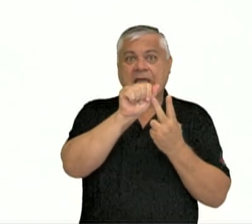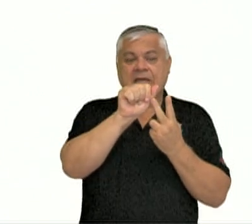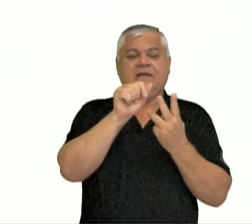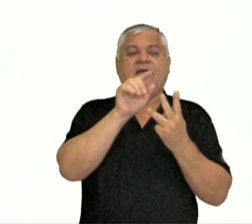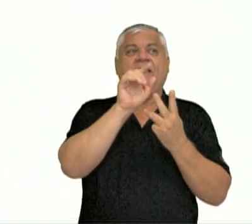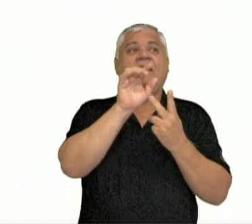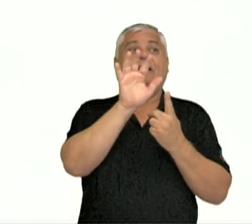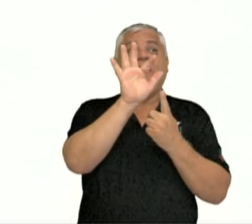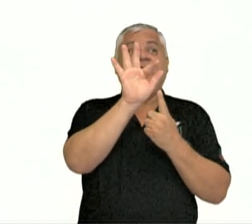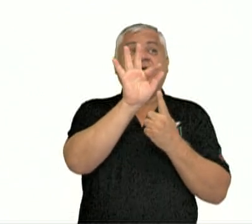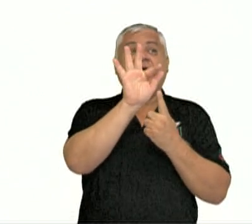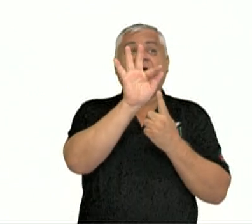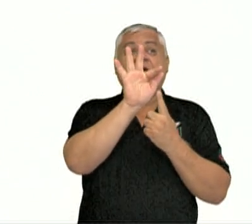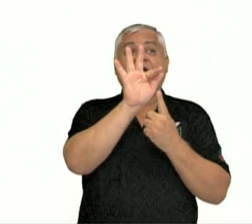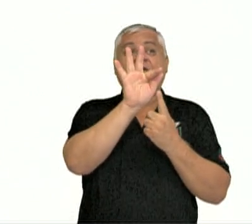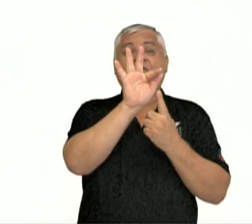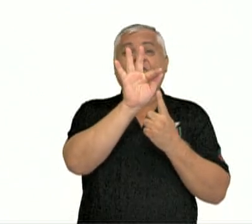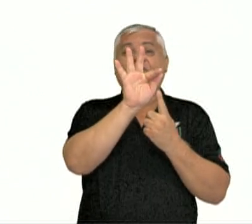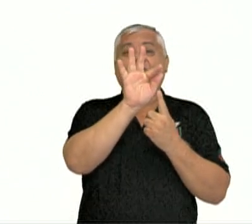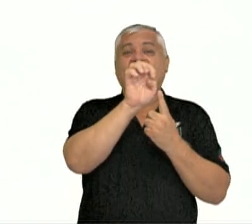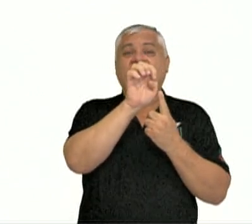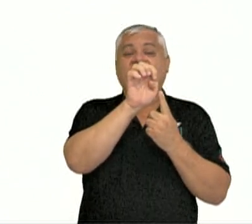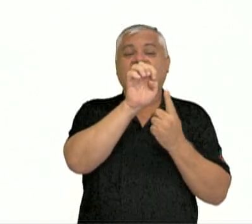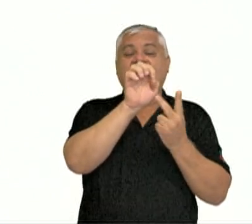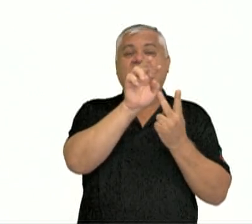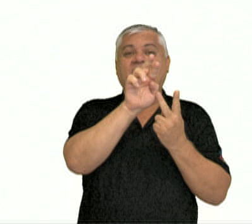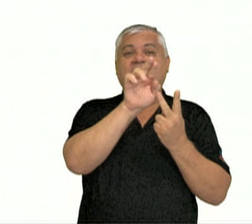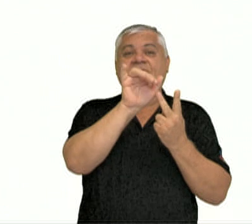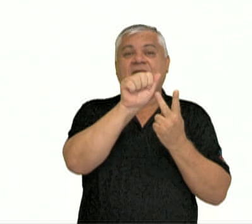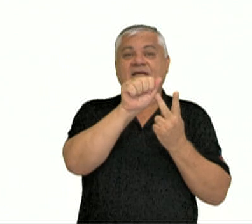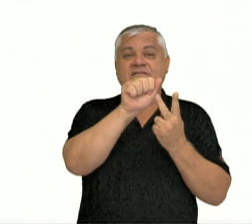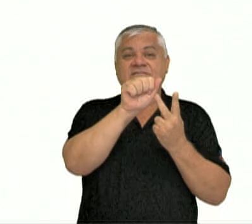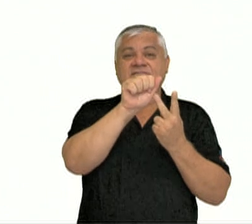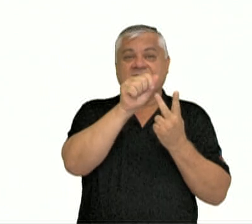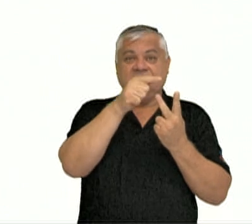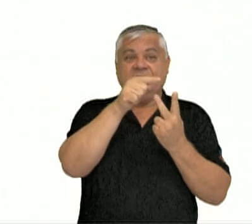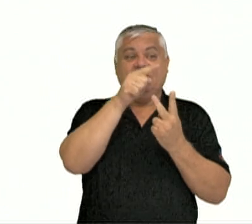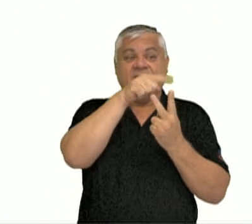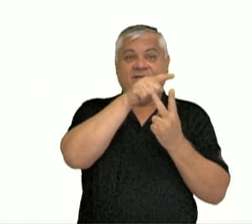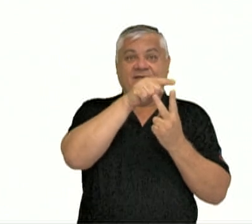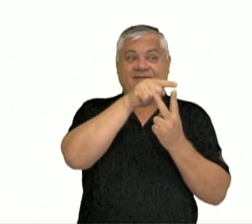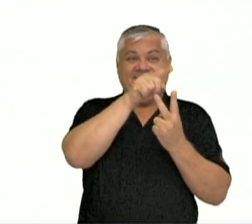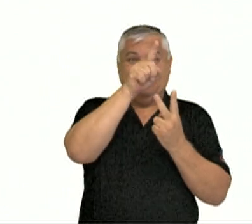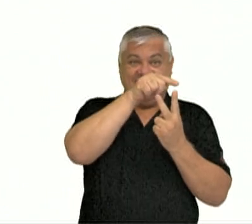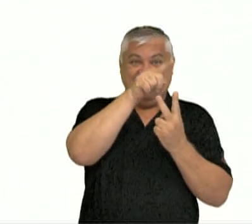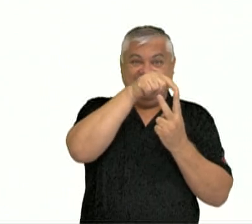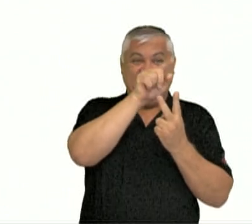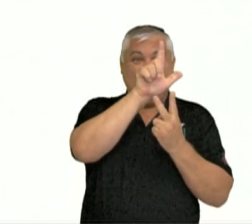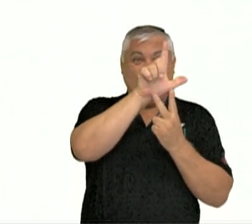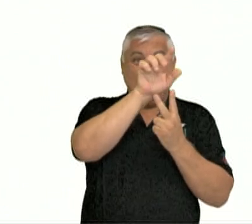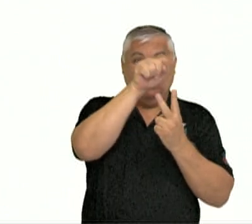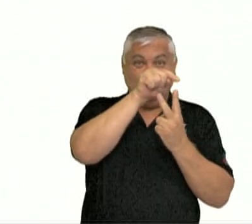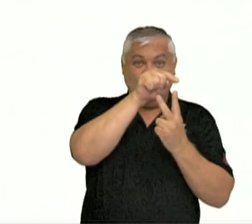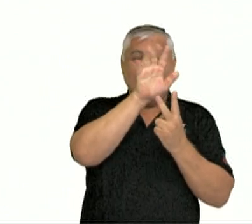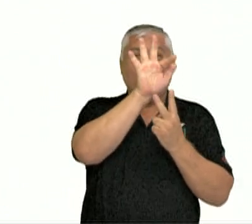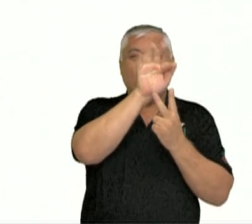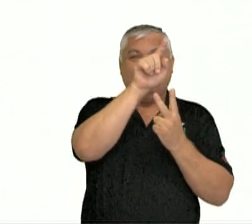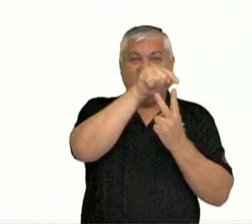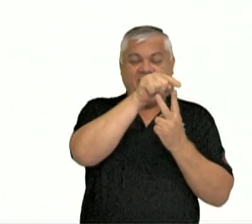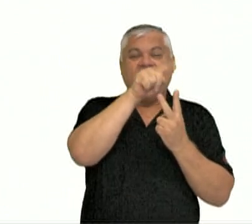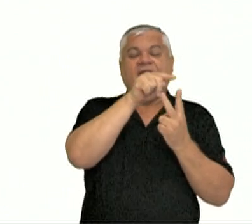Férias. 2 sílabas. Então, o acento está na penúltima sílaba. Nós podemos chamar